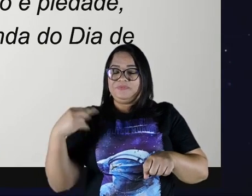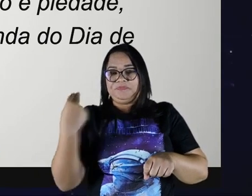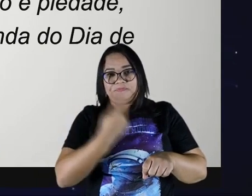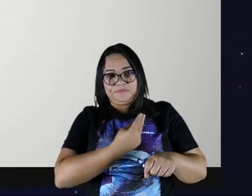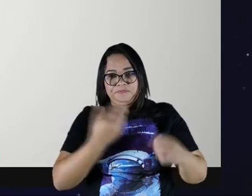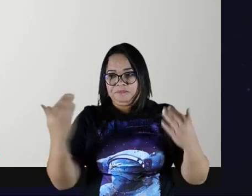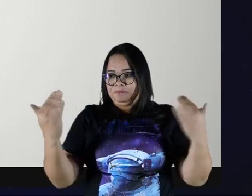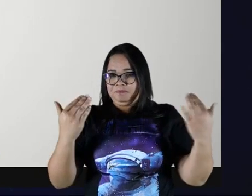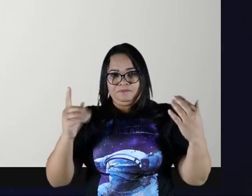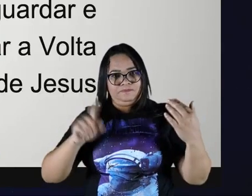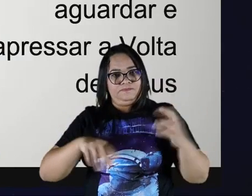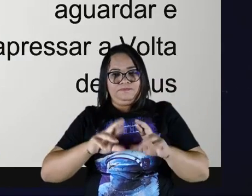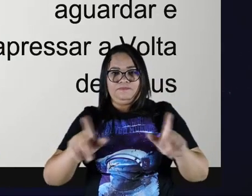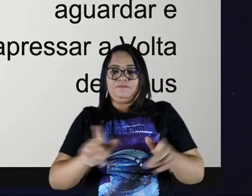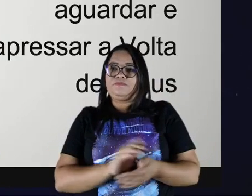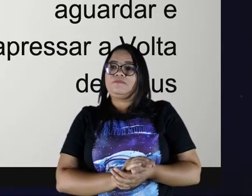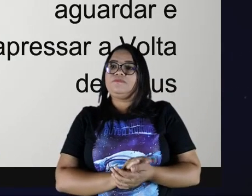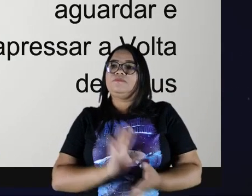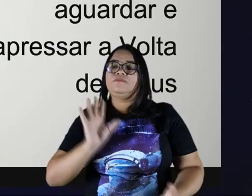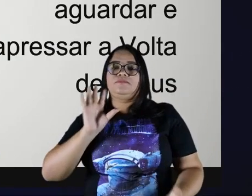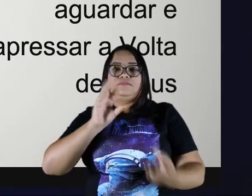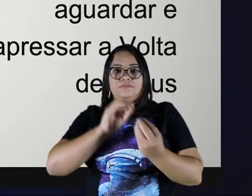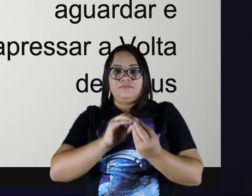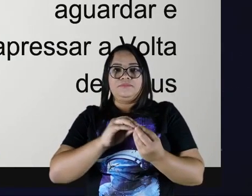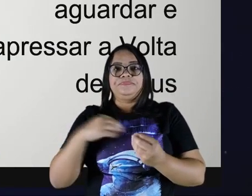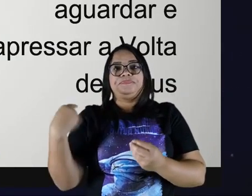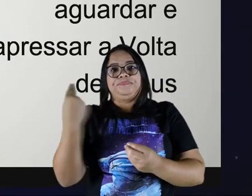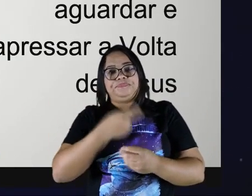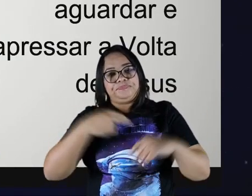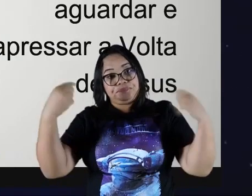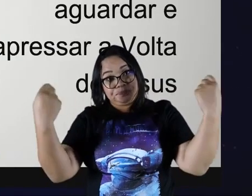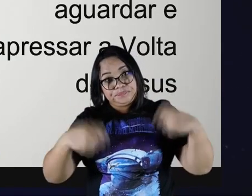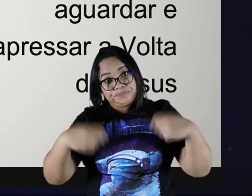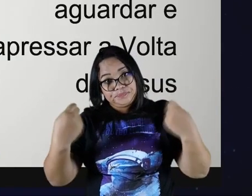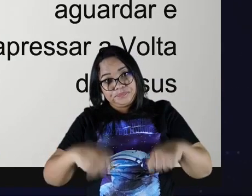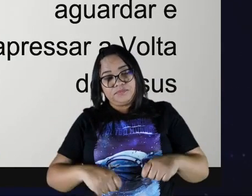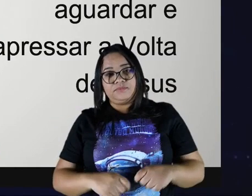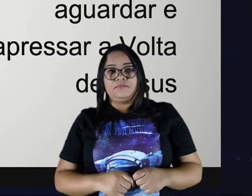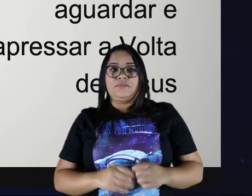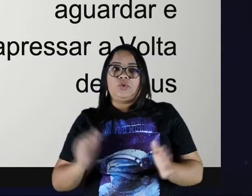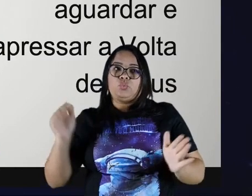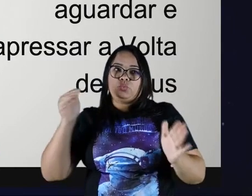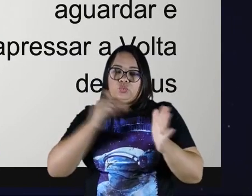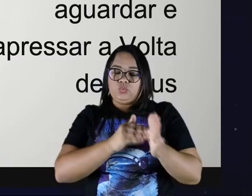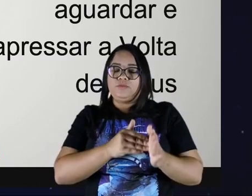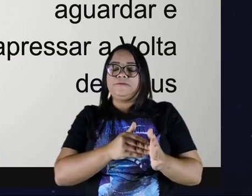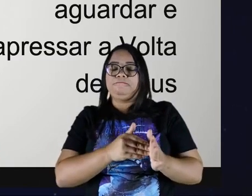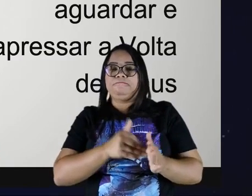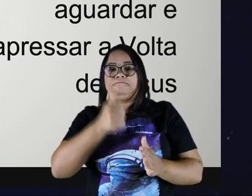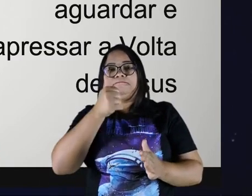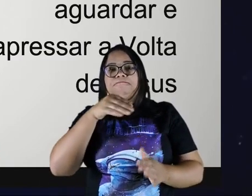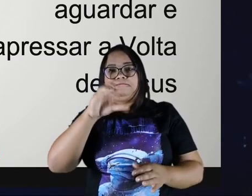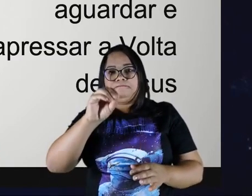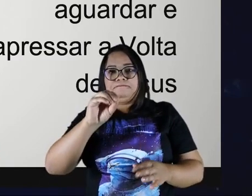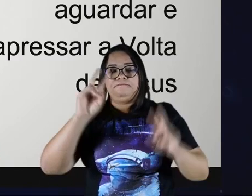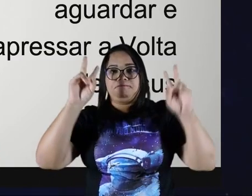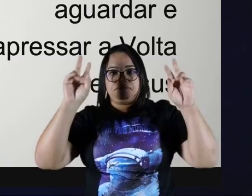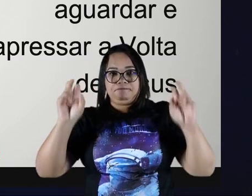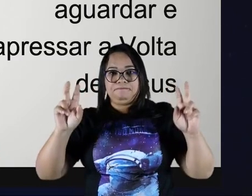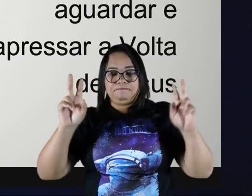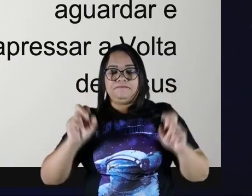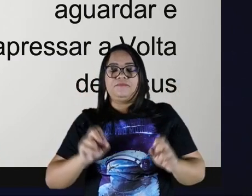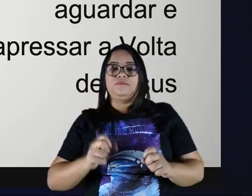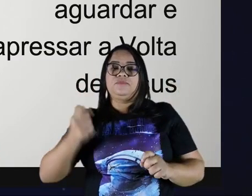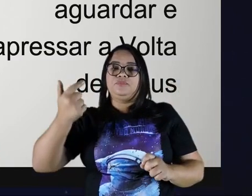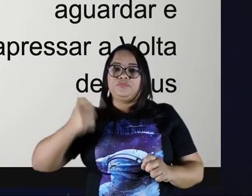Então, resumindo, nós precisamos, nesta última e décima, renovar nossa confiança